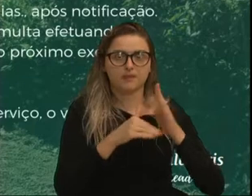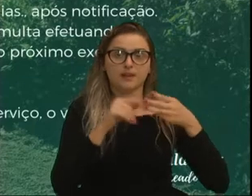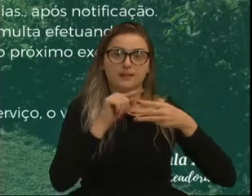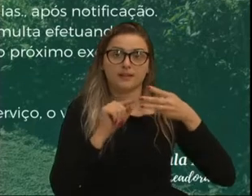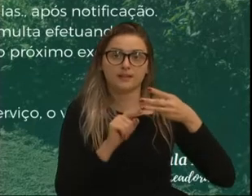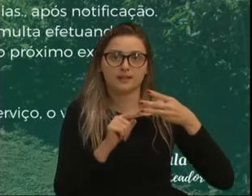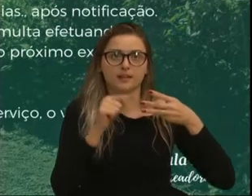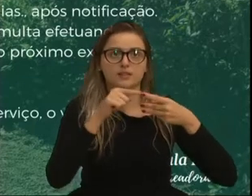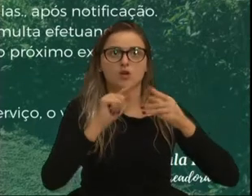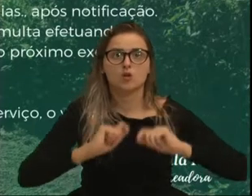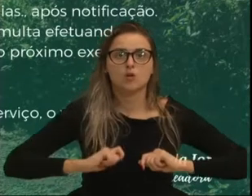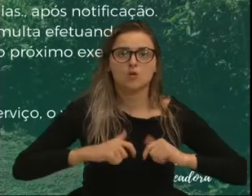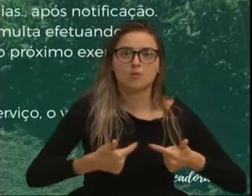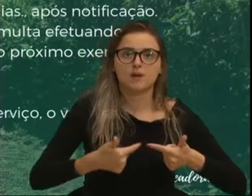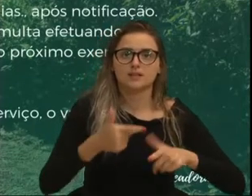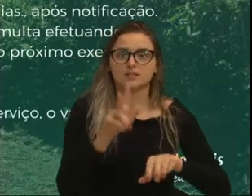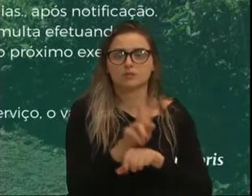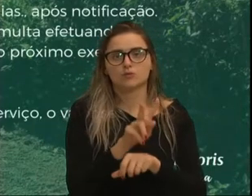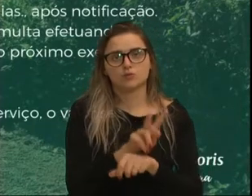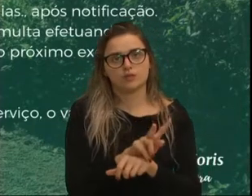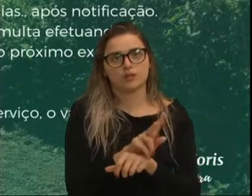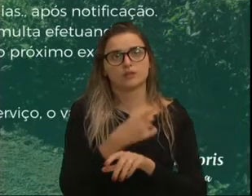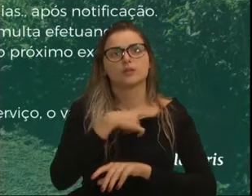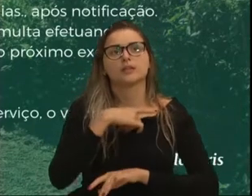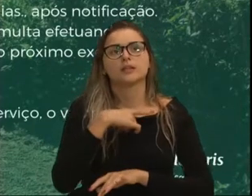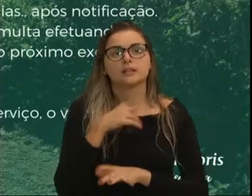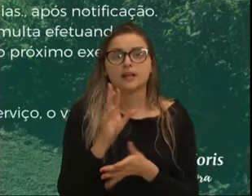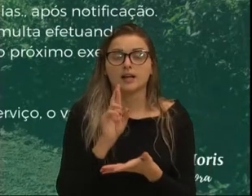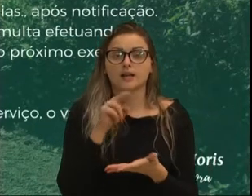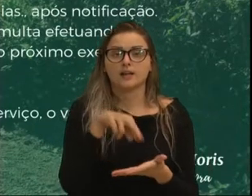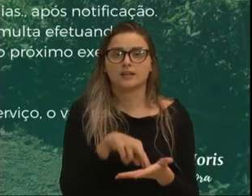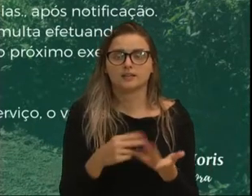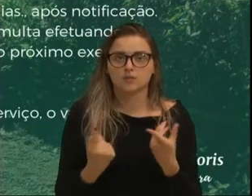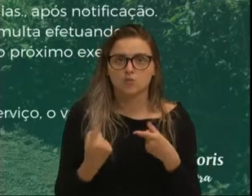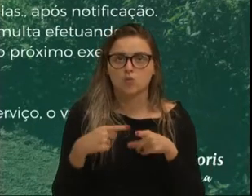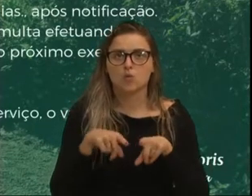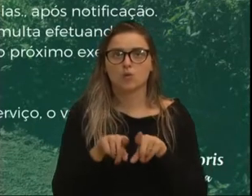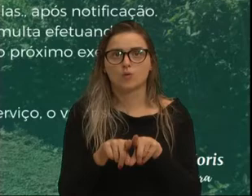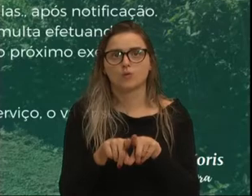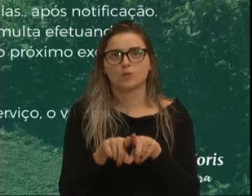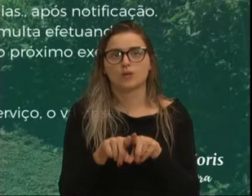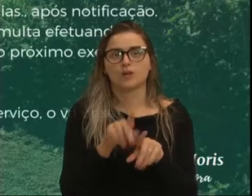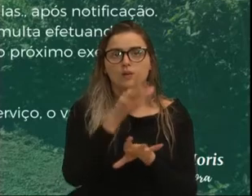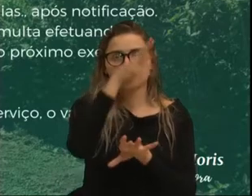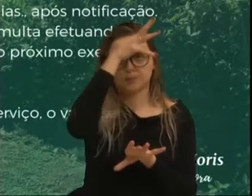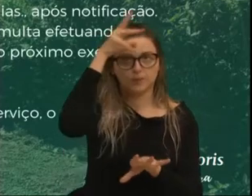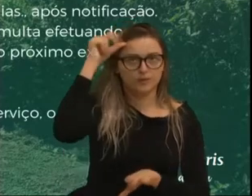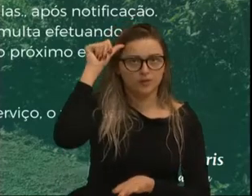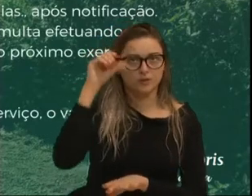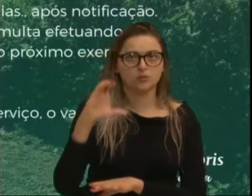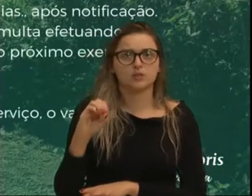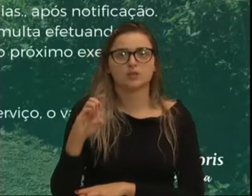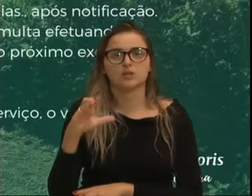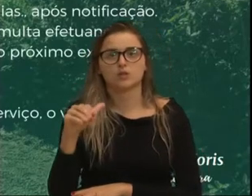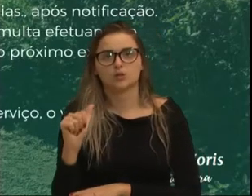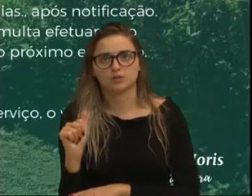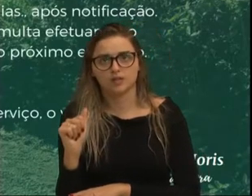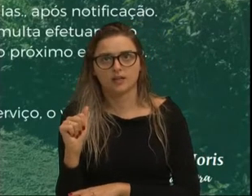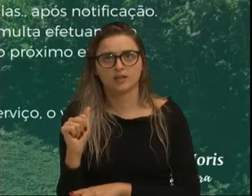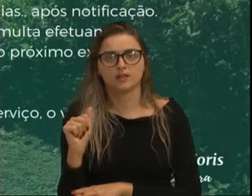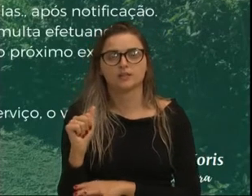seria a proposta? Existir a realização do convênio entre o município com a Codeca,